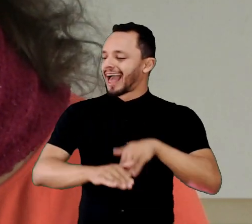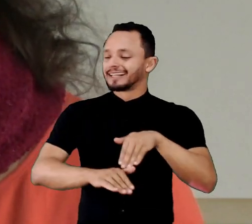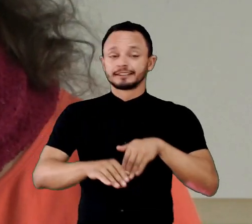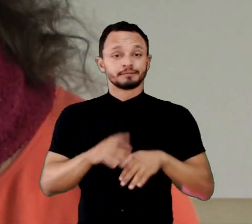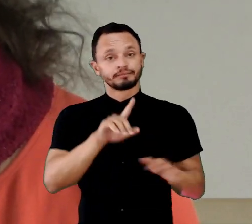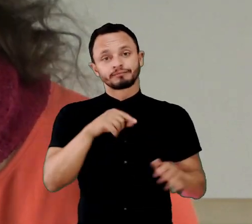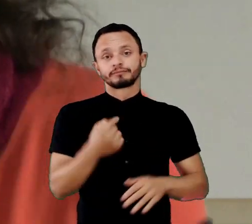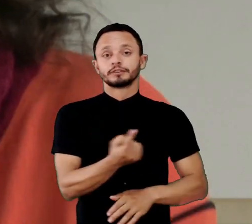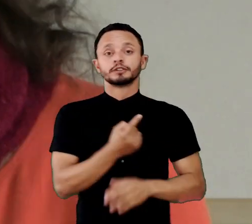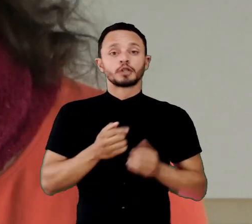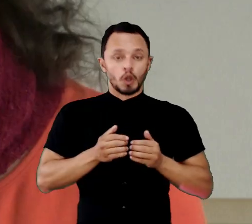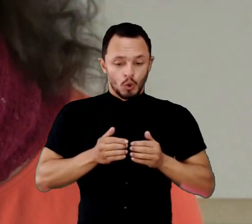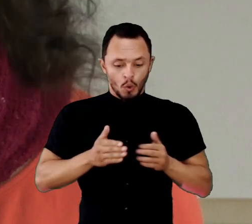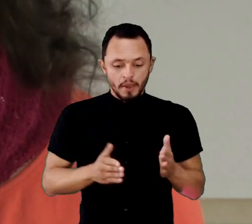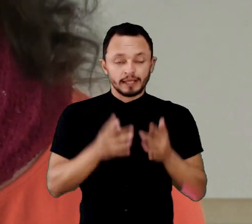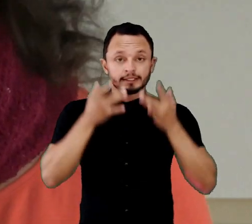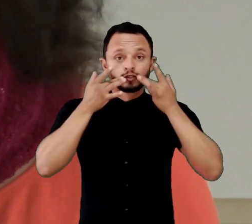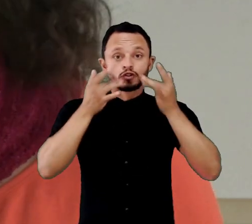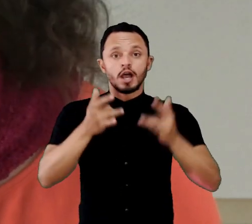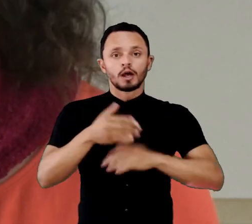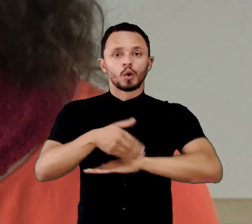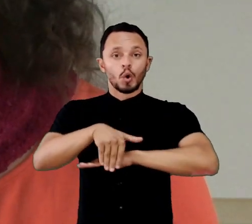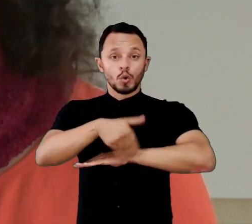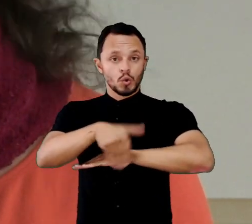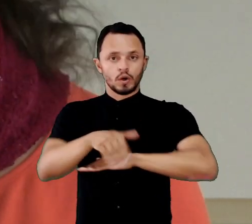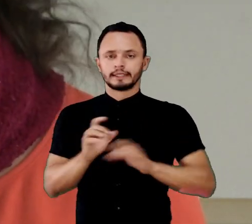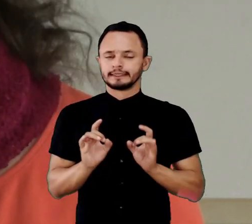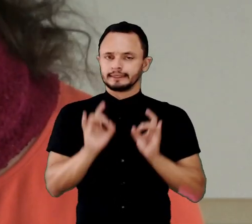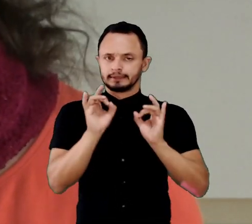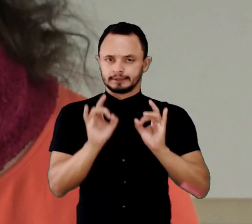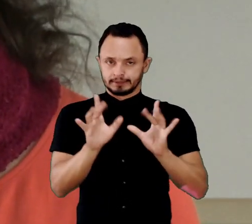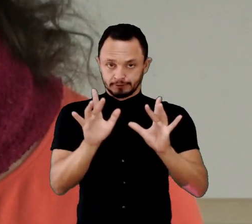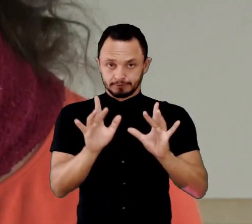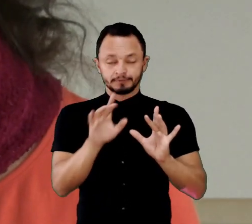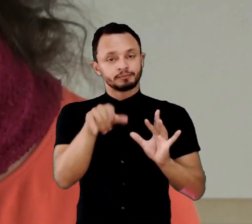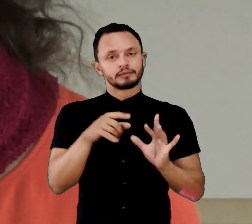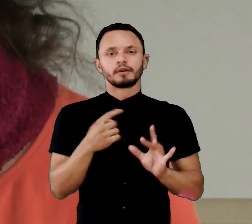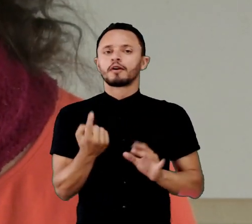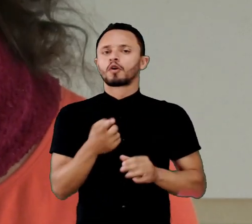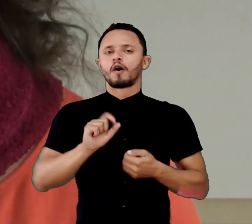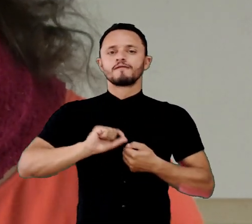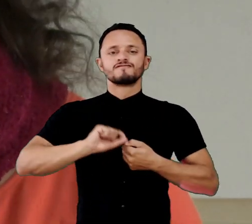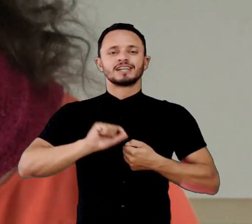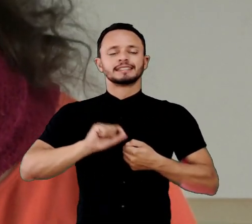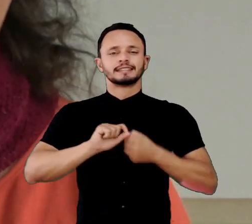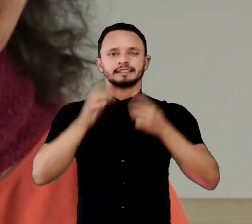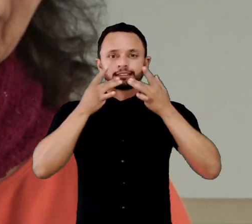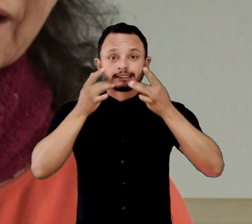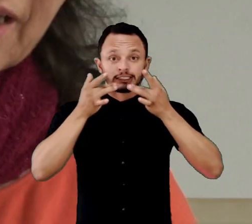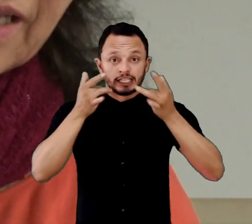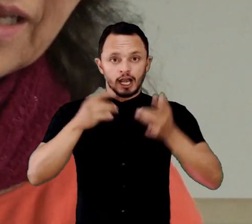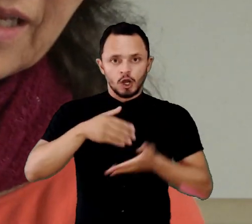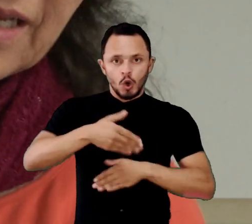começou como um grupo de teatro de rua, exclusivamente. Né? A nossa proposta era essa, fazer teatro de rua.